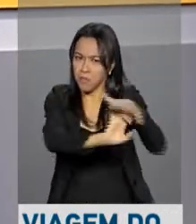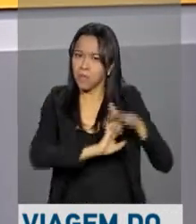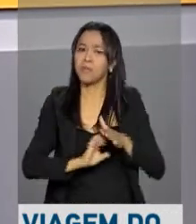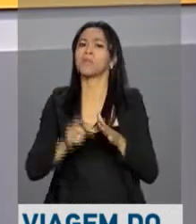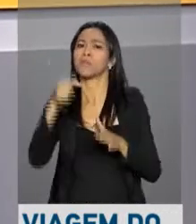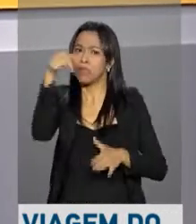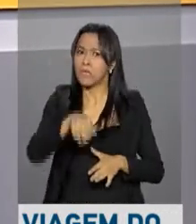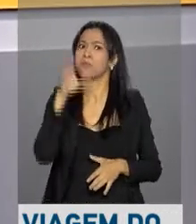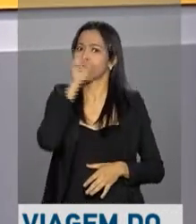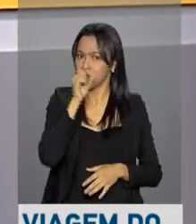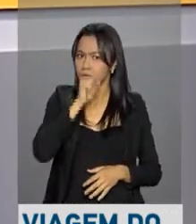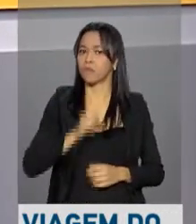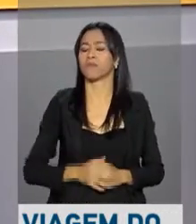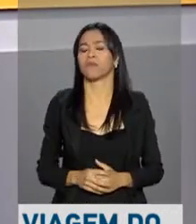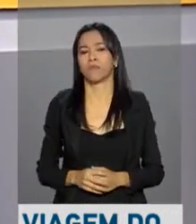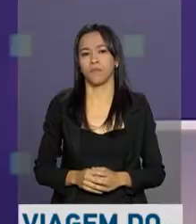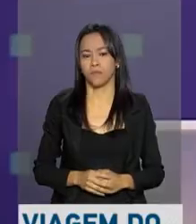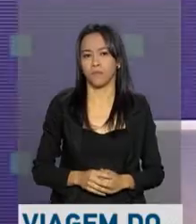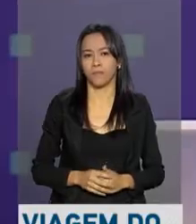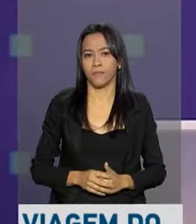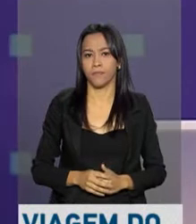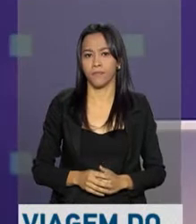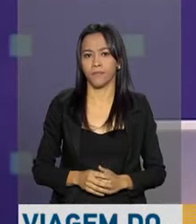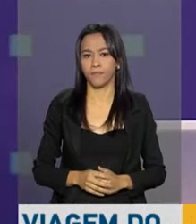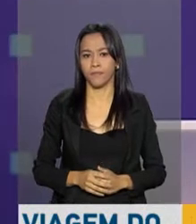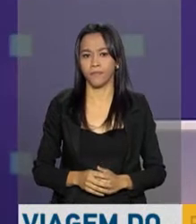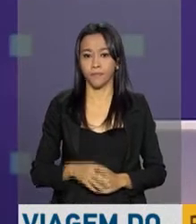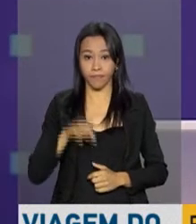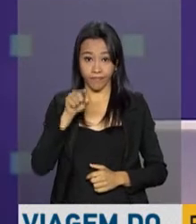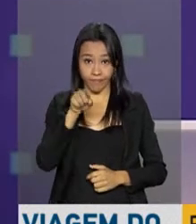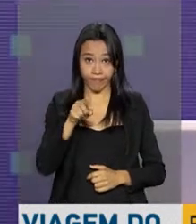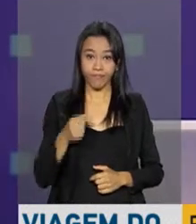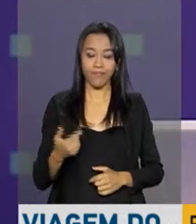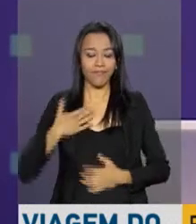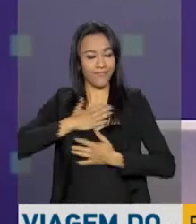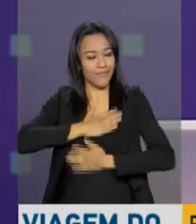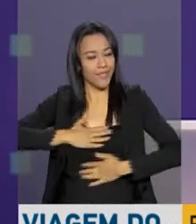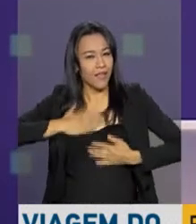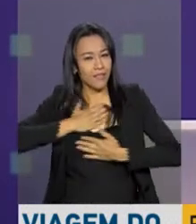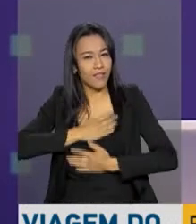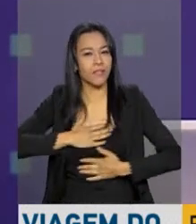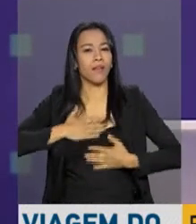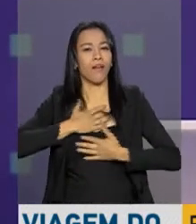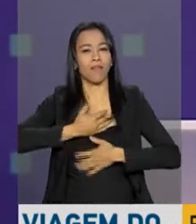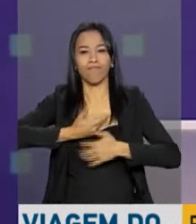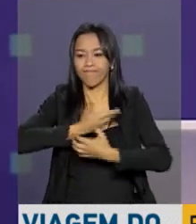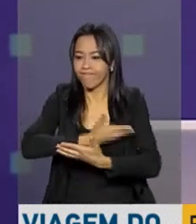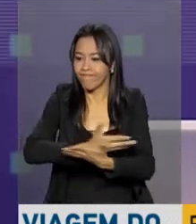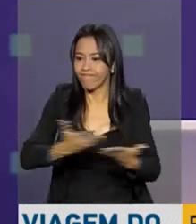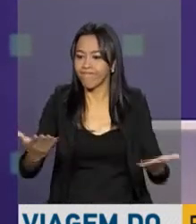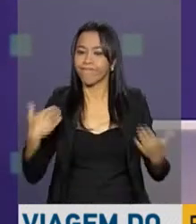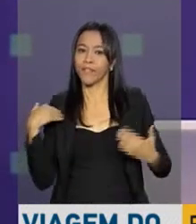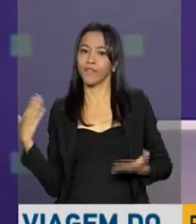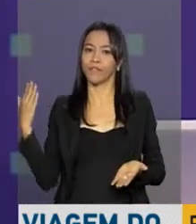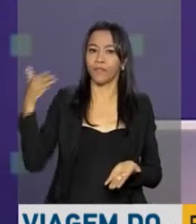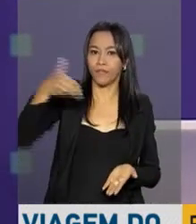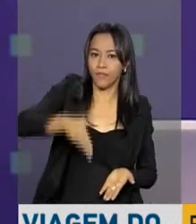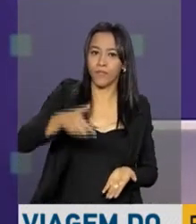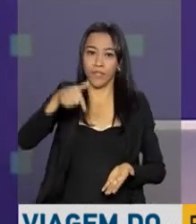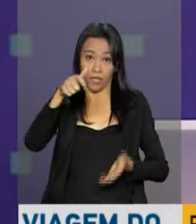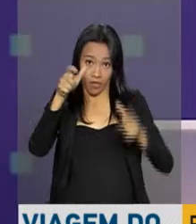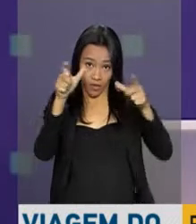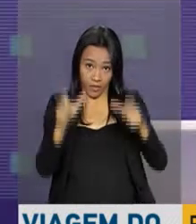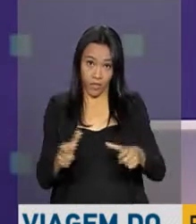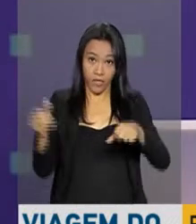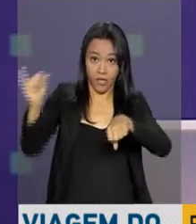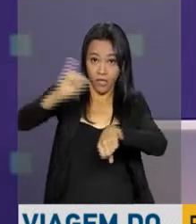investidores neste sábado. É uma grande satisfação vir a Pequim e